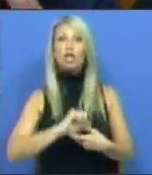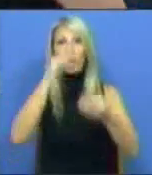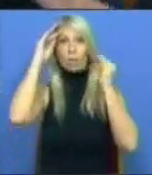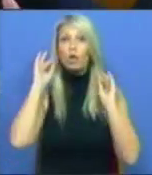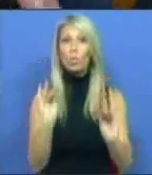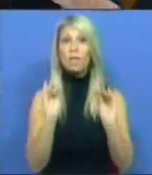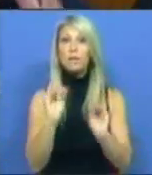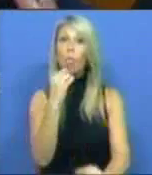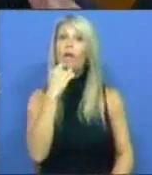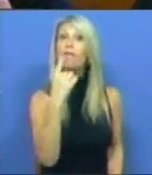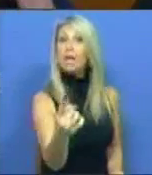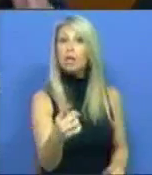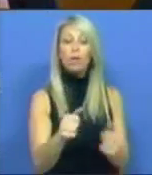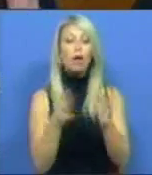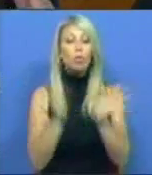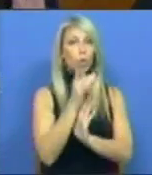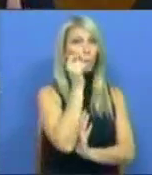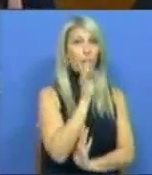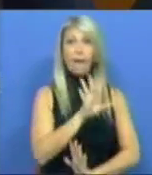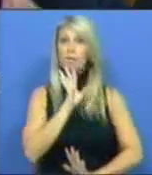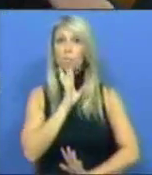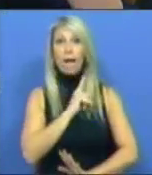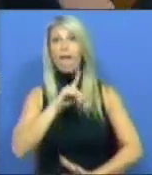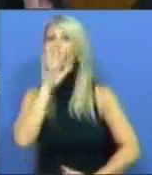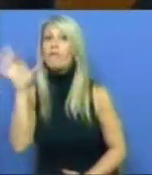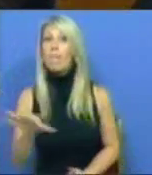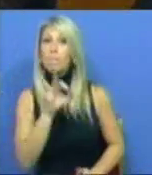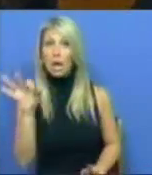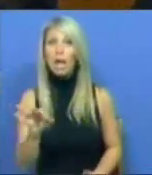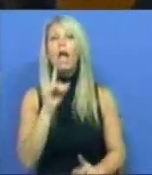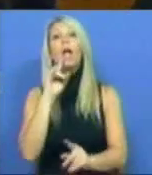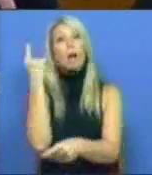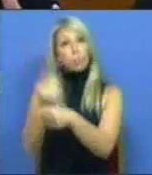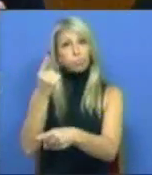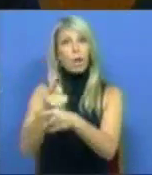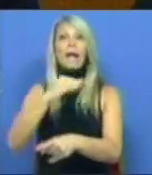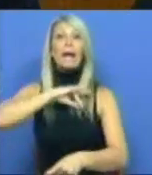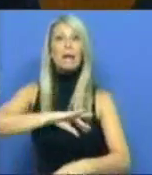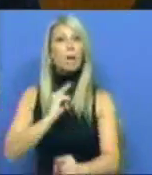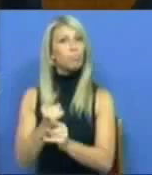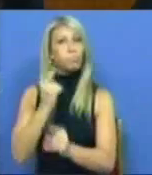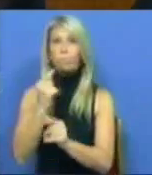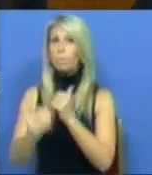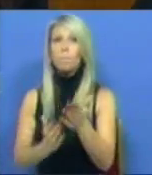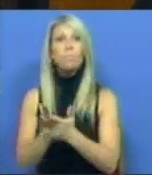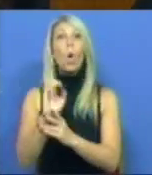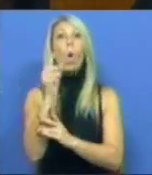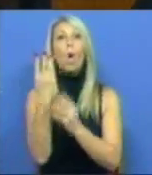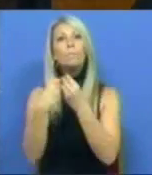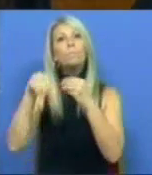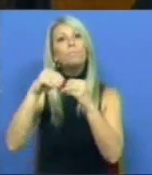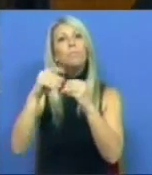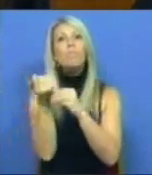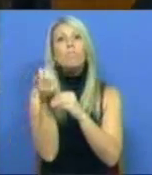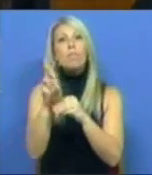Educação diz a todos os pais e a todas as famílias que mantenham os mesmos rendimentos ou que mantenham os mesmos rendimentos acrescidos da